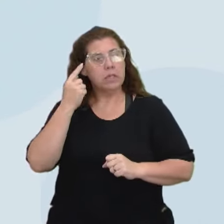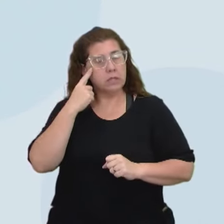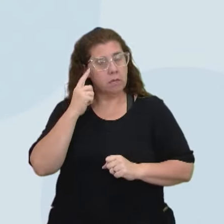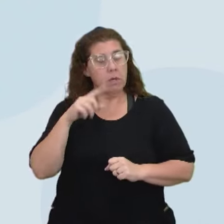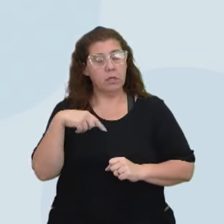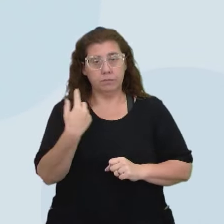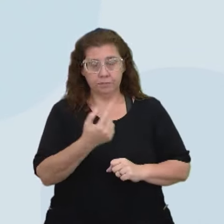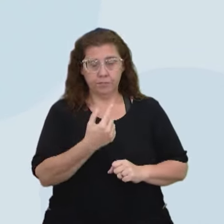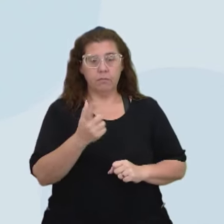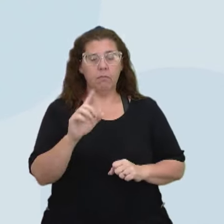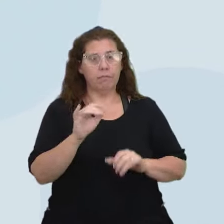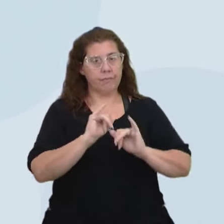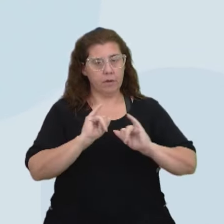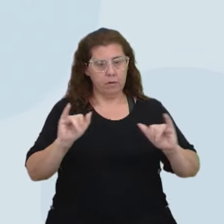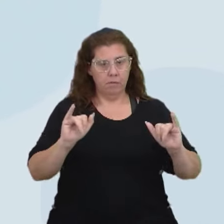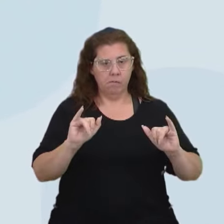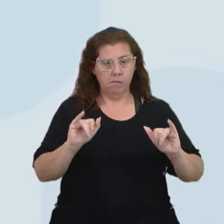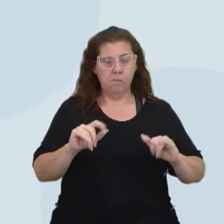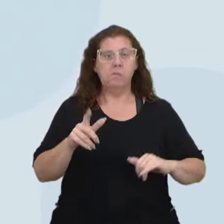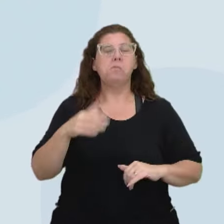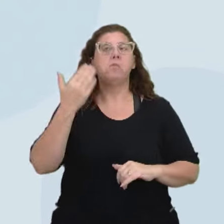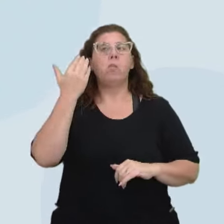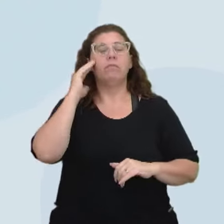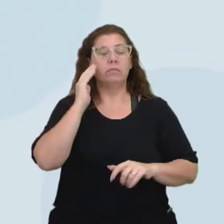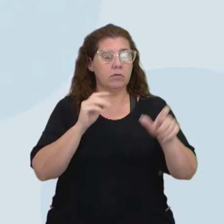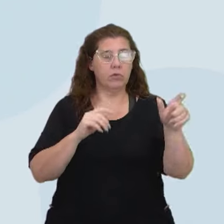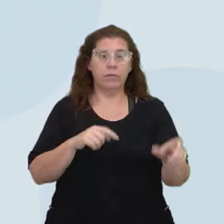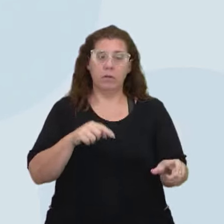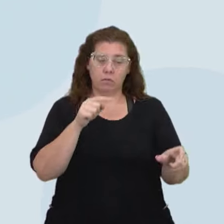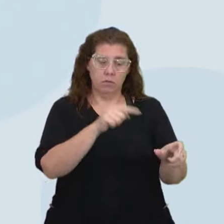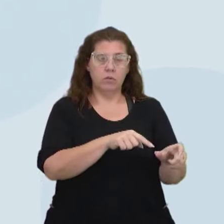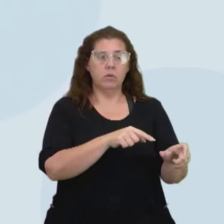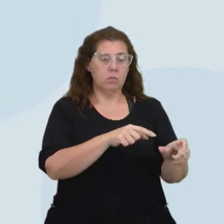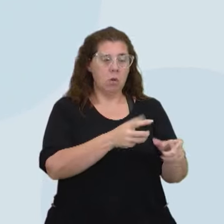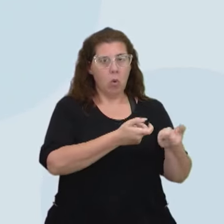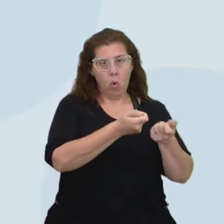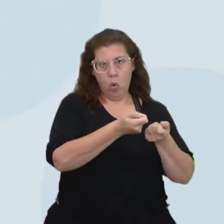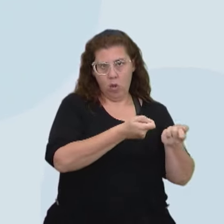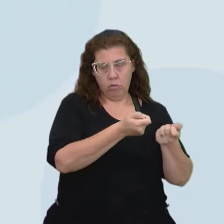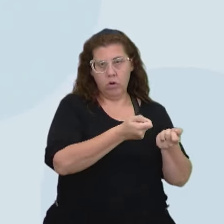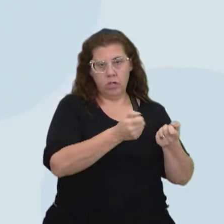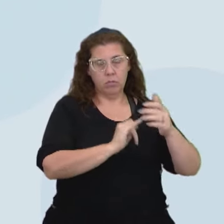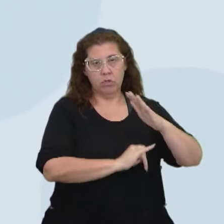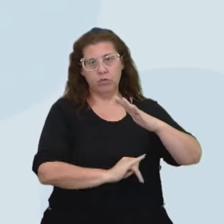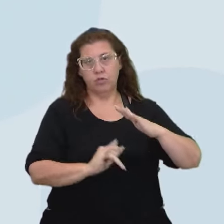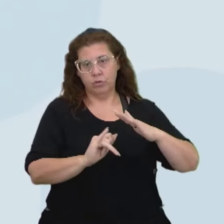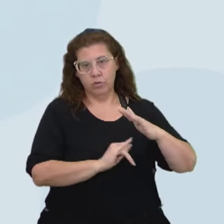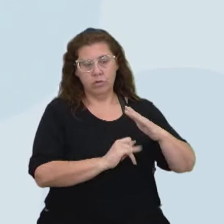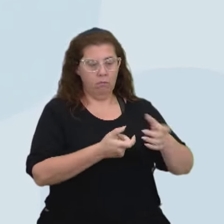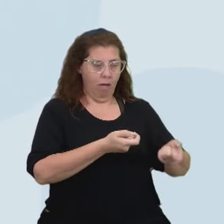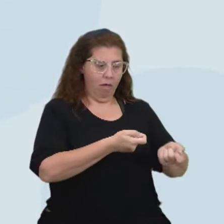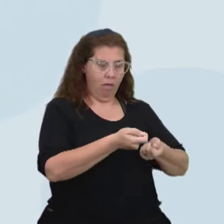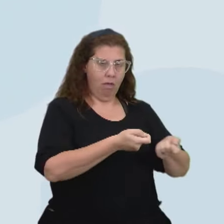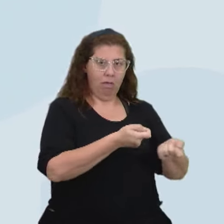a gente diz, né, que ele entende o indivíduo como controlado por instituições que detêm o poder.